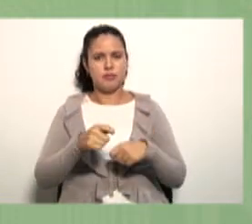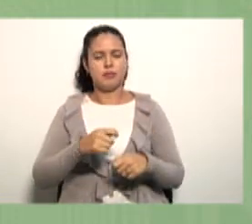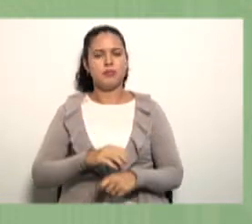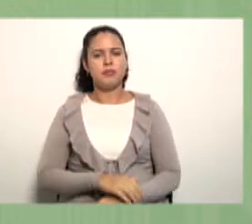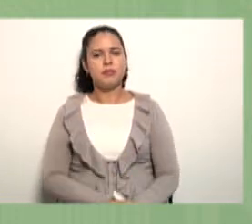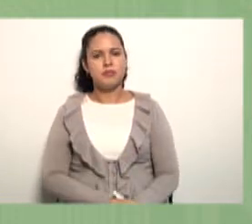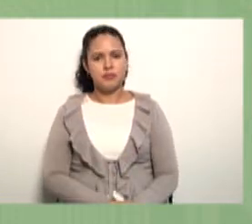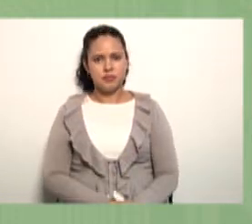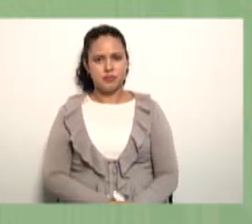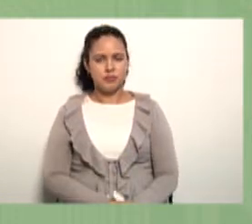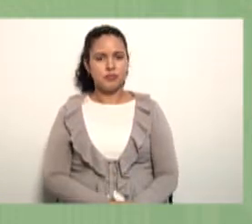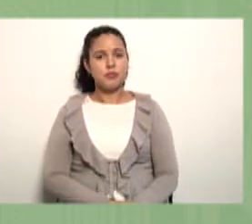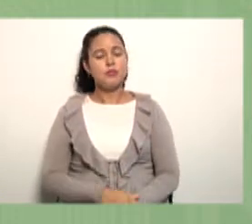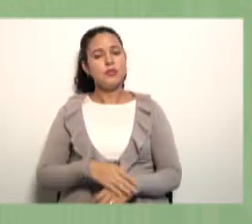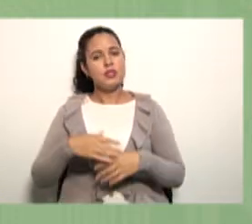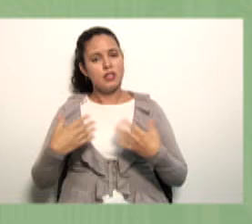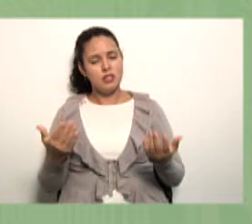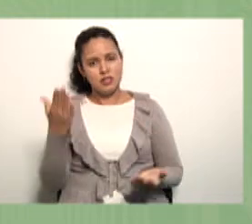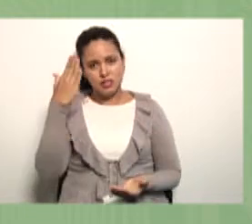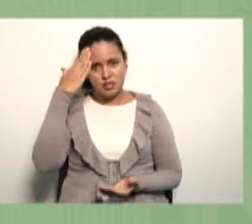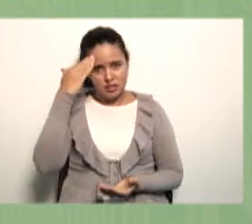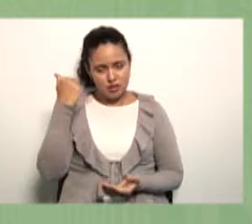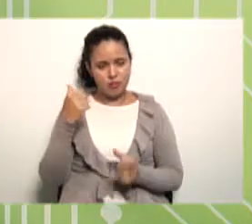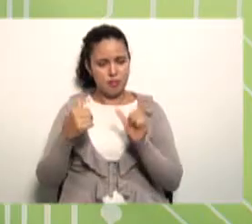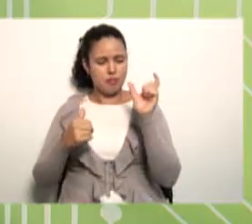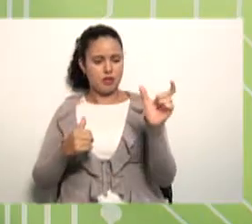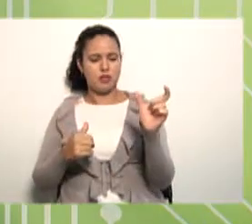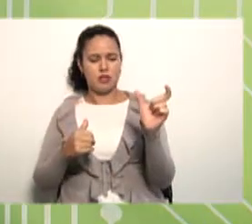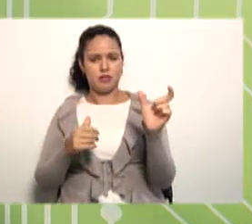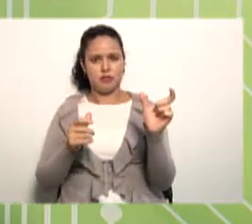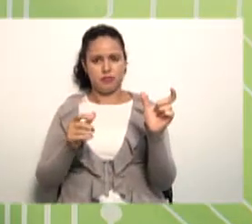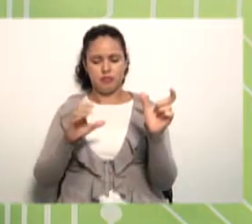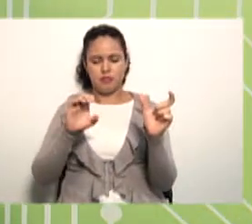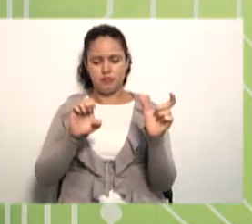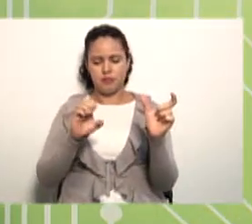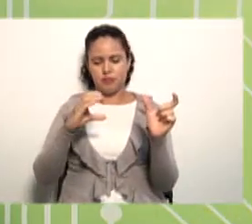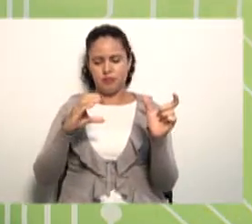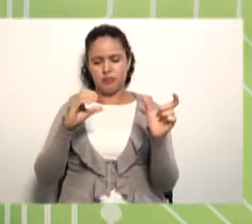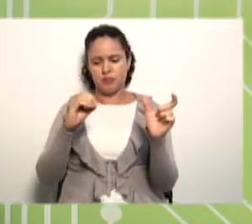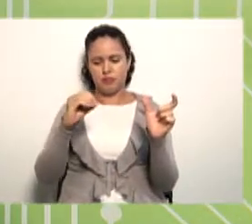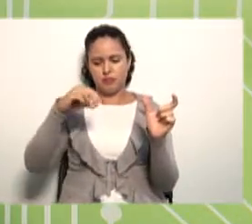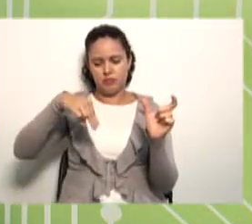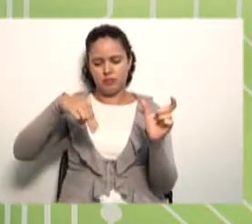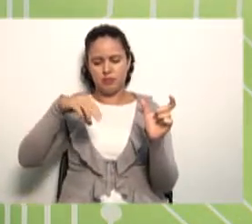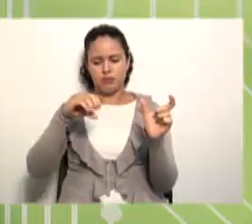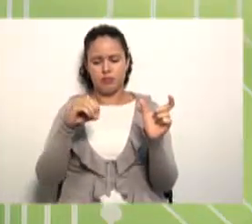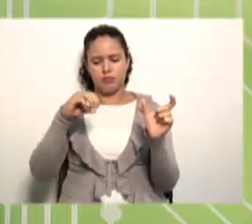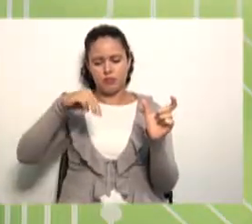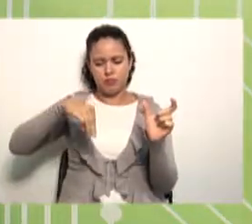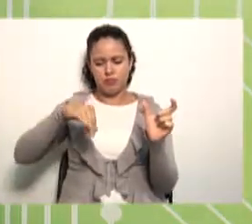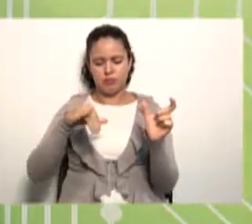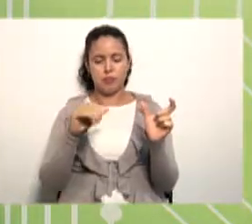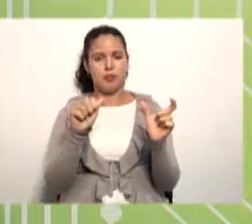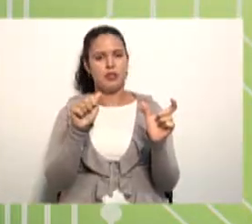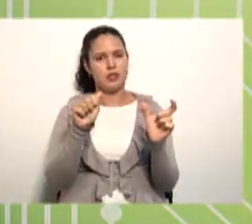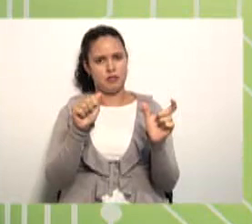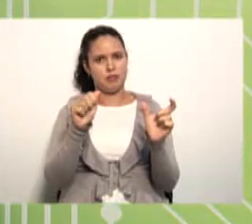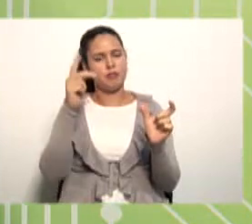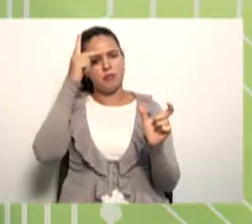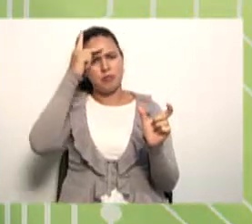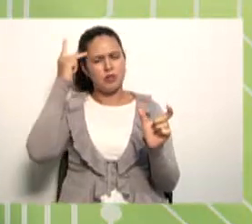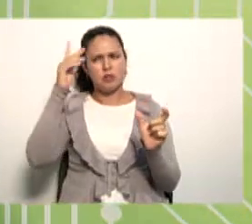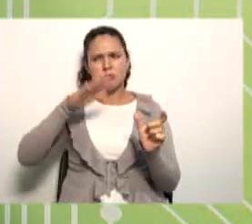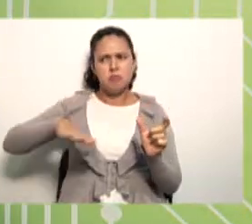E aí a gente sabe que a palavra economia, ela tem um significado que a gente usa popularmente. Às vezes você pode dizer, eu